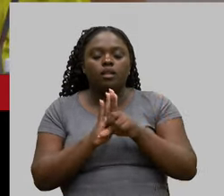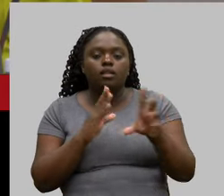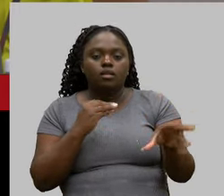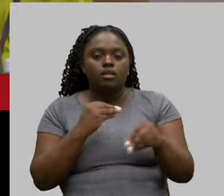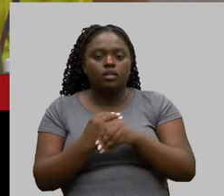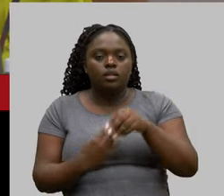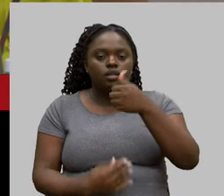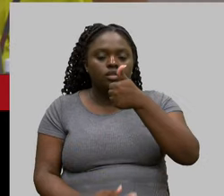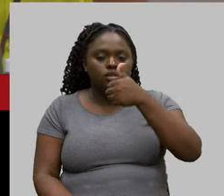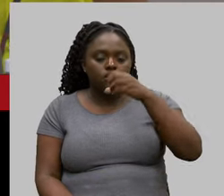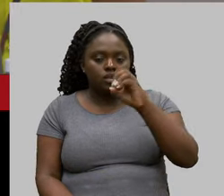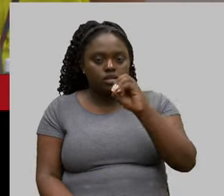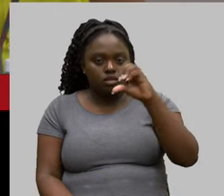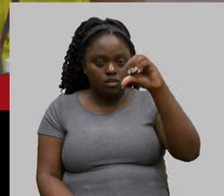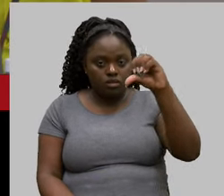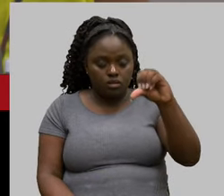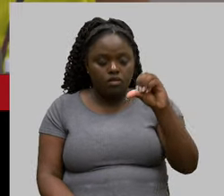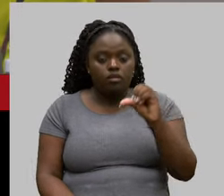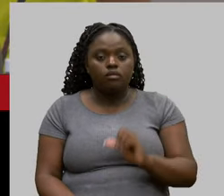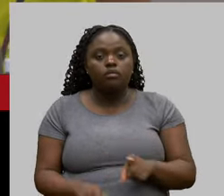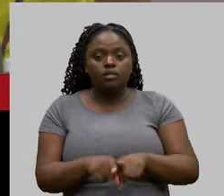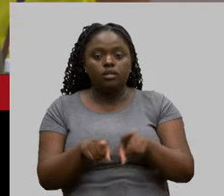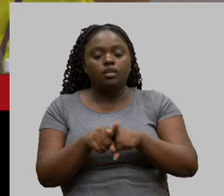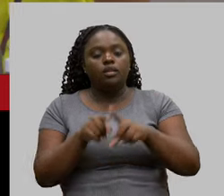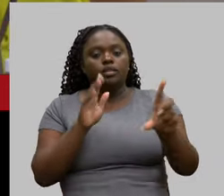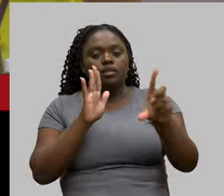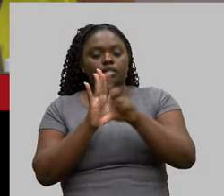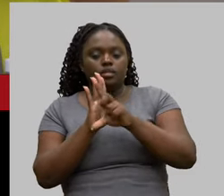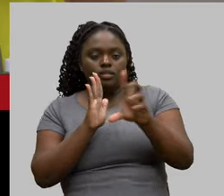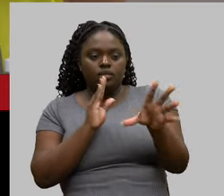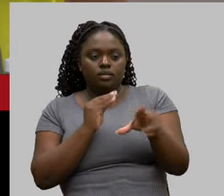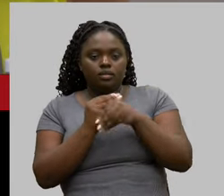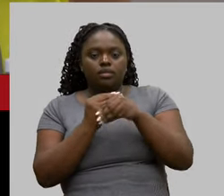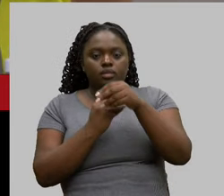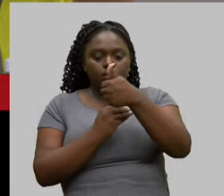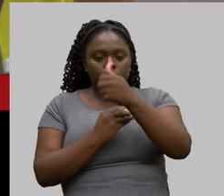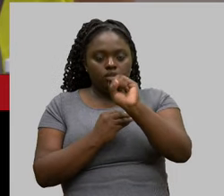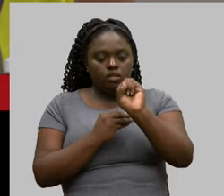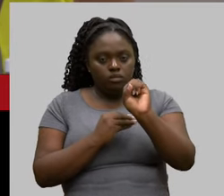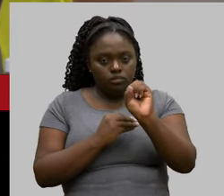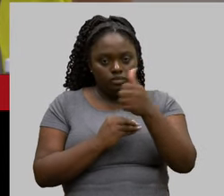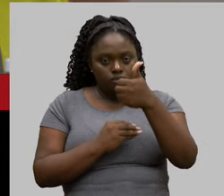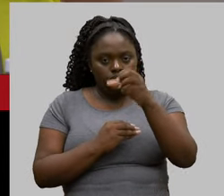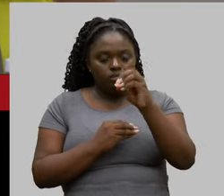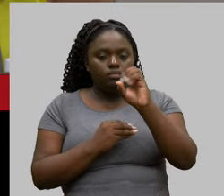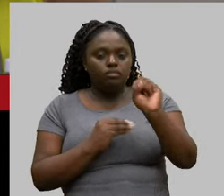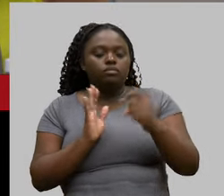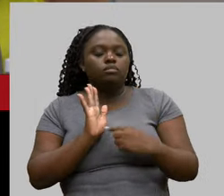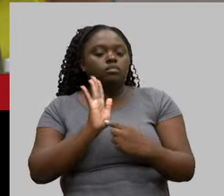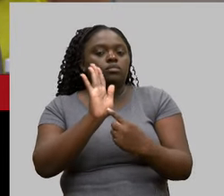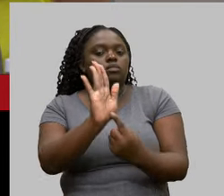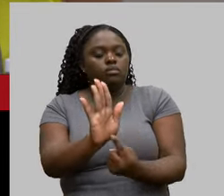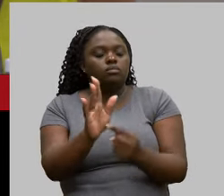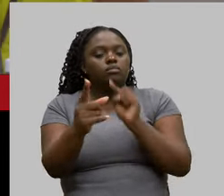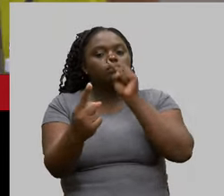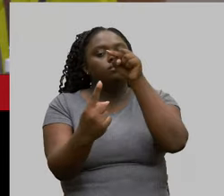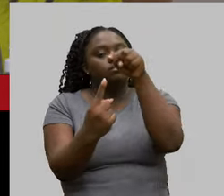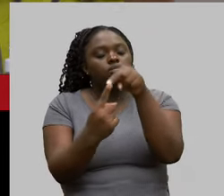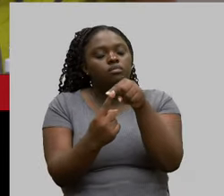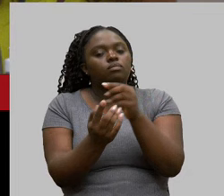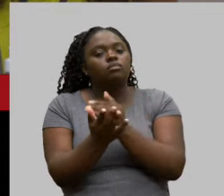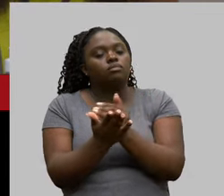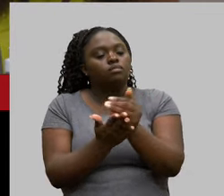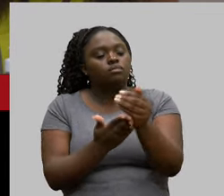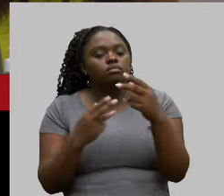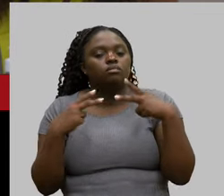109 e da lei complementar 108 trazem eh eh os planos de benefício da previdência complementar da iniciativa privada ou